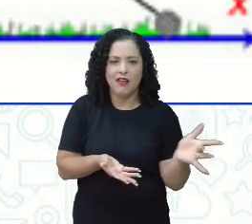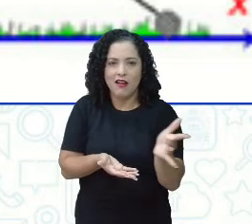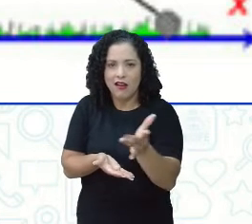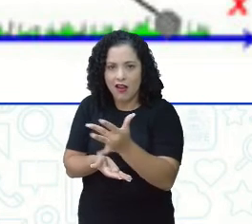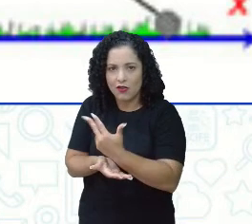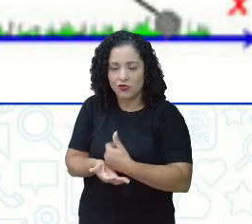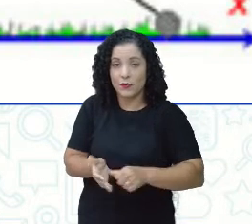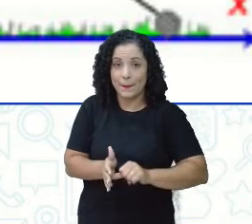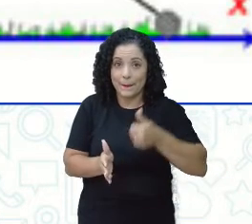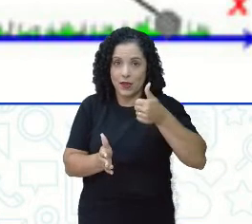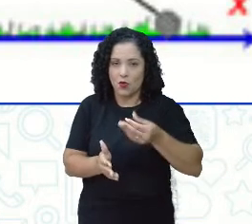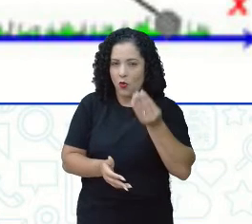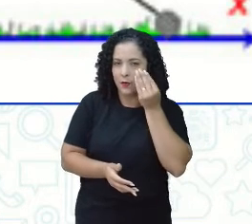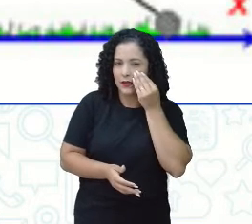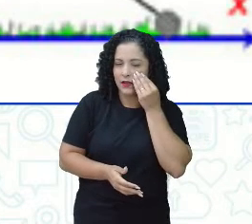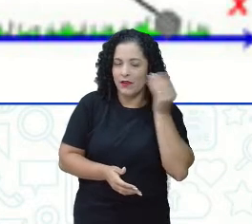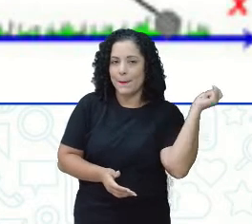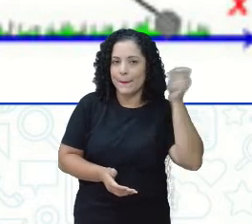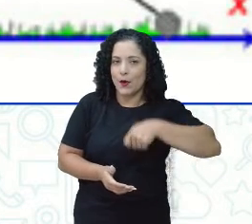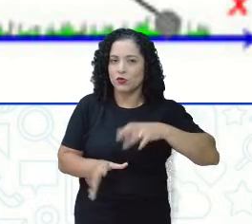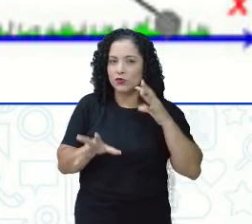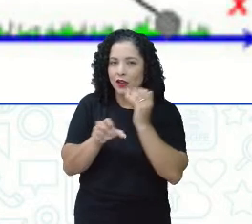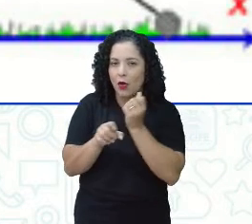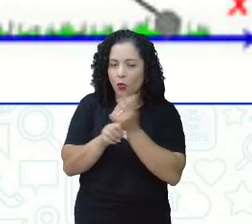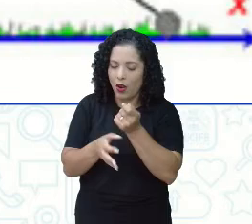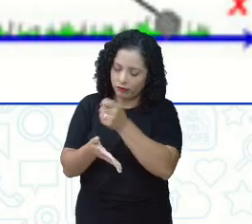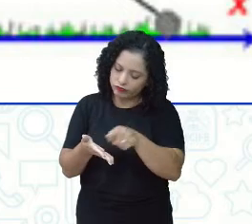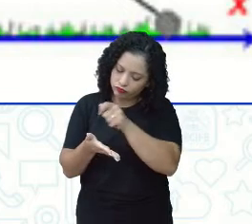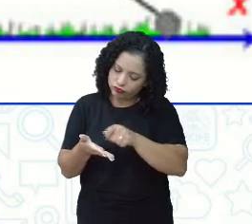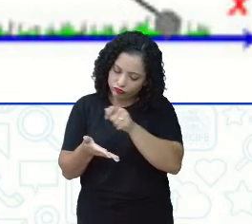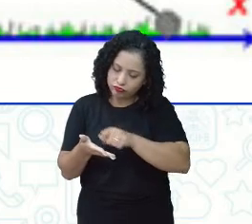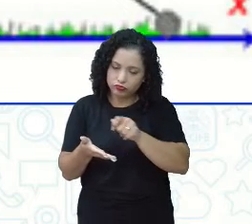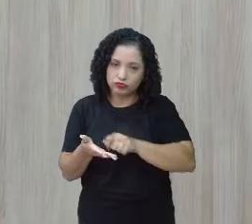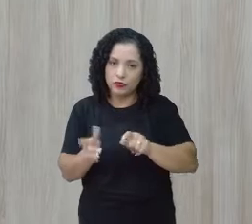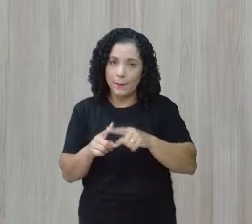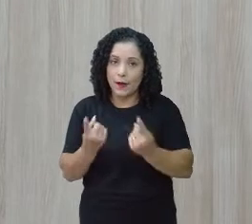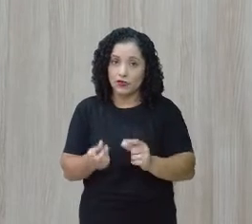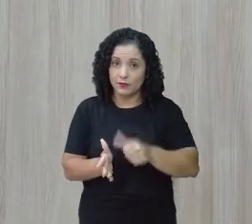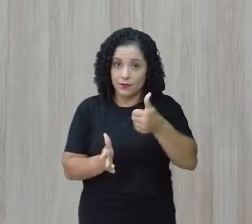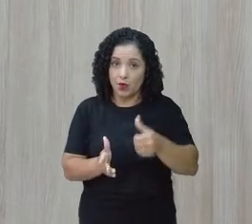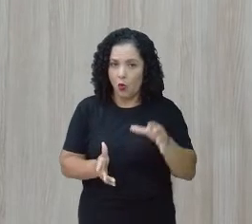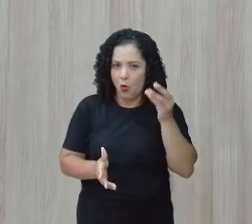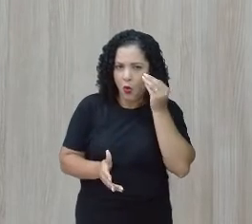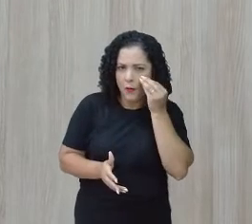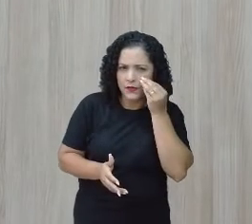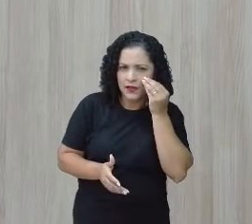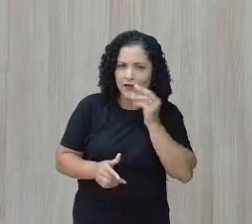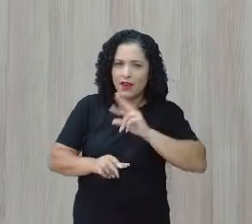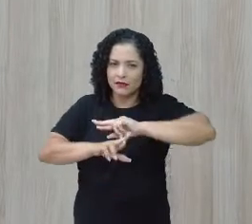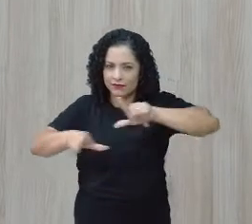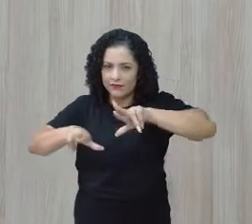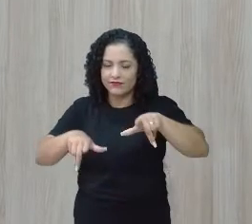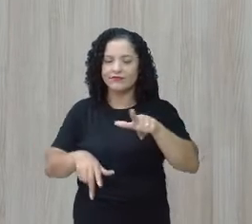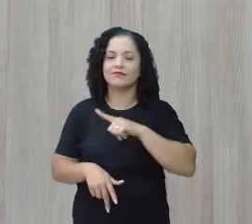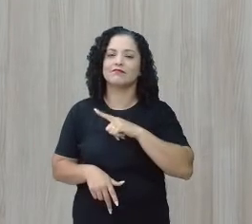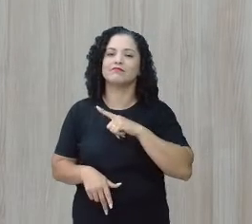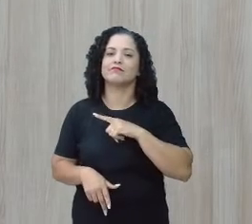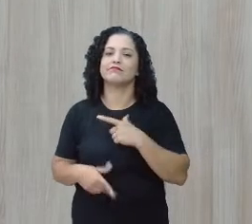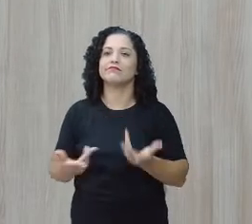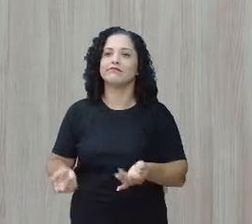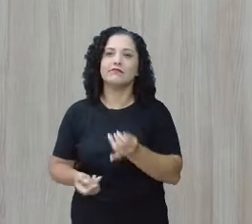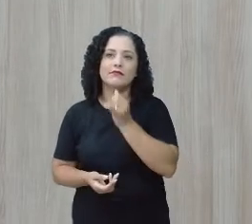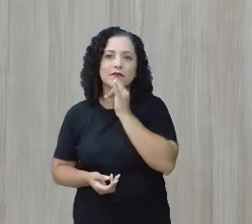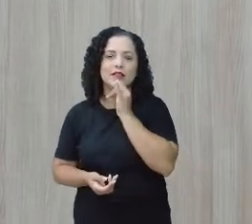de observação, eu vou poder fazer o cálculo. Agora, na hora da observação, vem também algumas diferenças. Por quê?